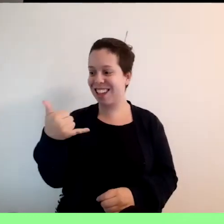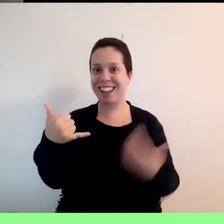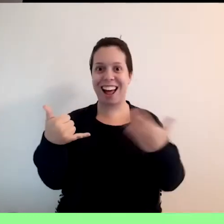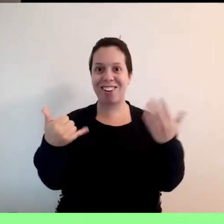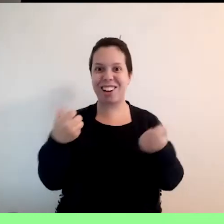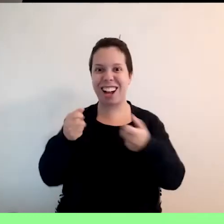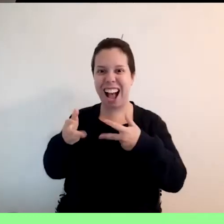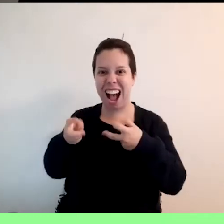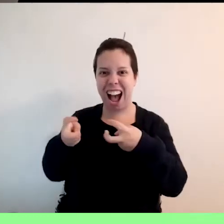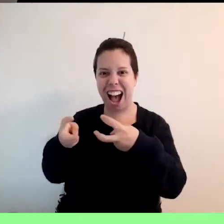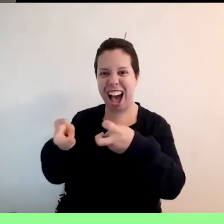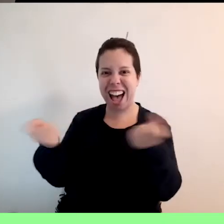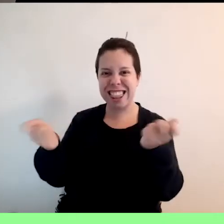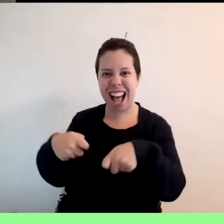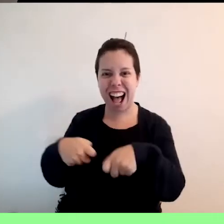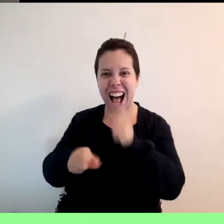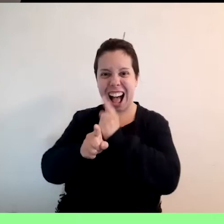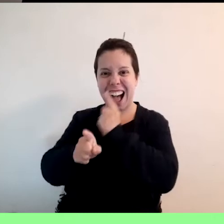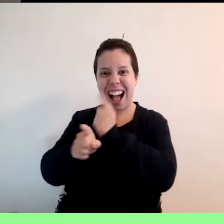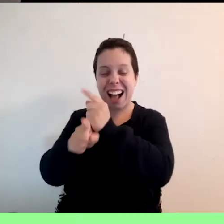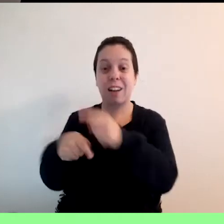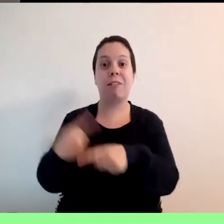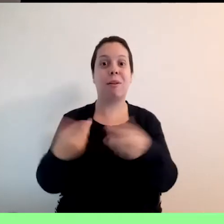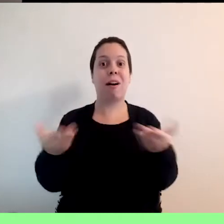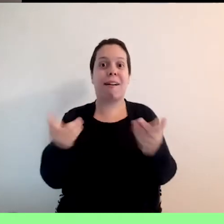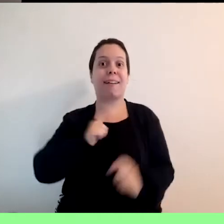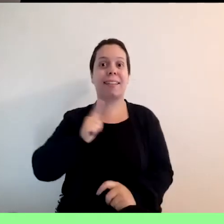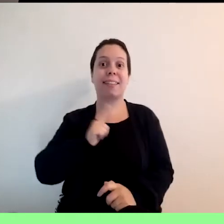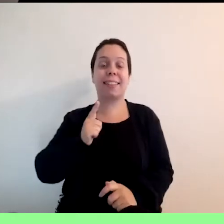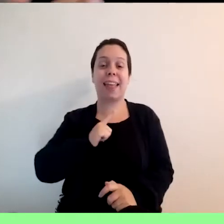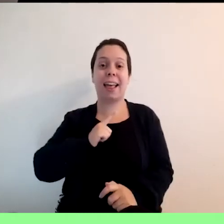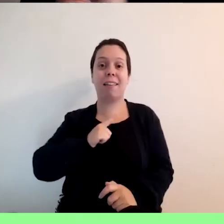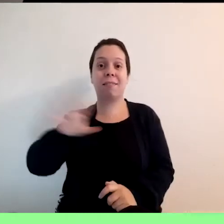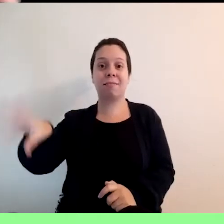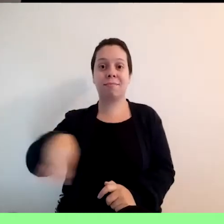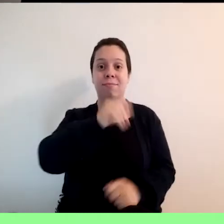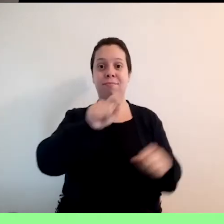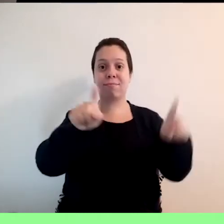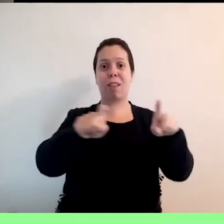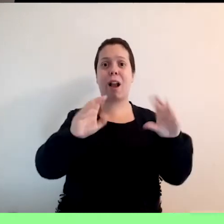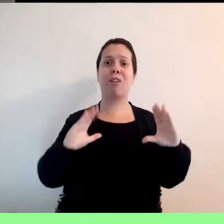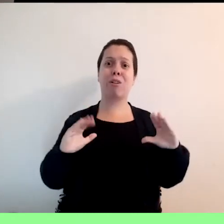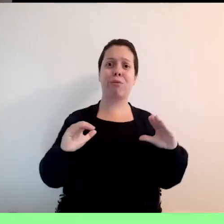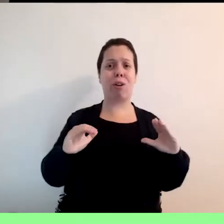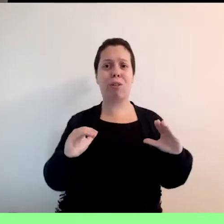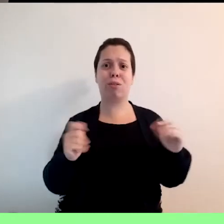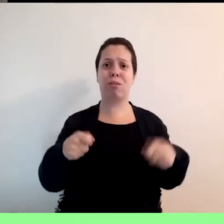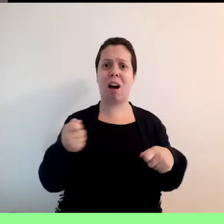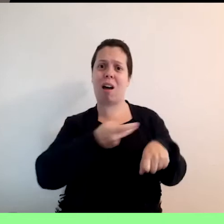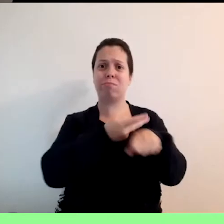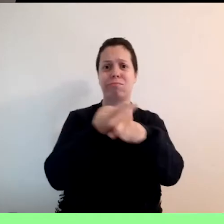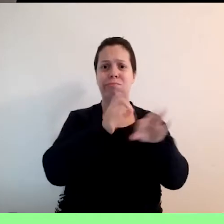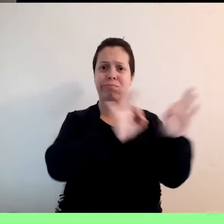um recurso que te permite fazer isso com conforto, né, assim, com mais destreza.